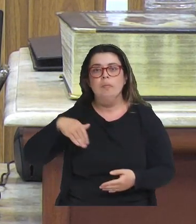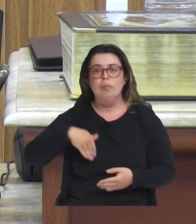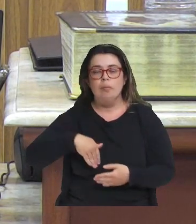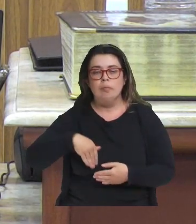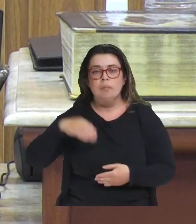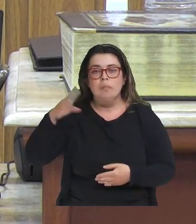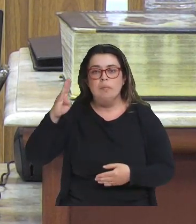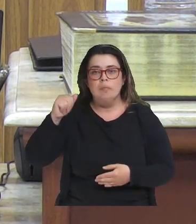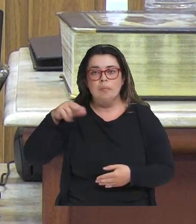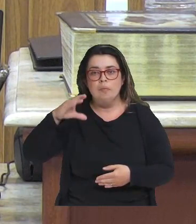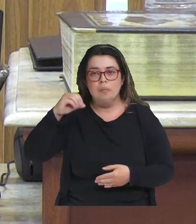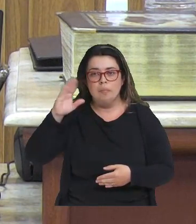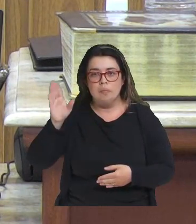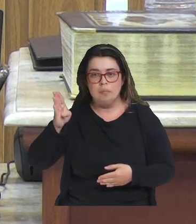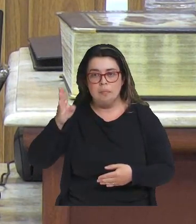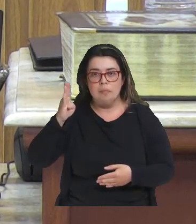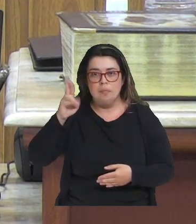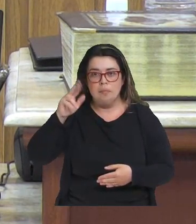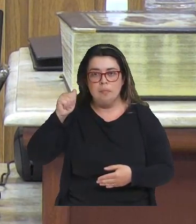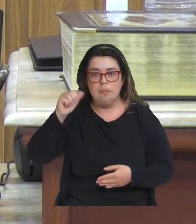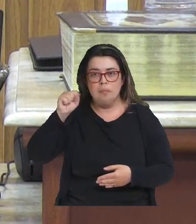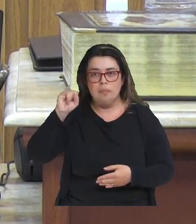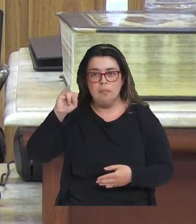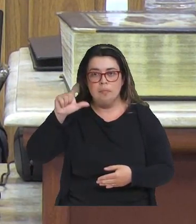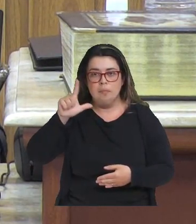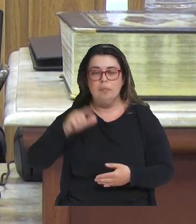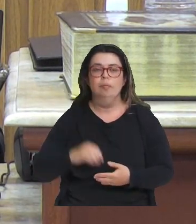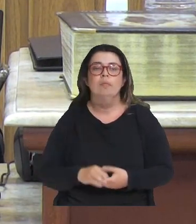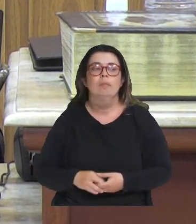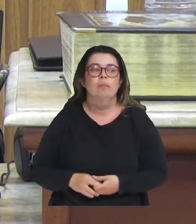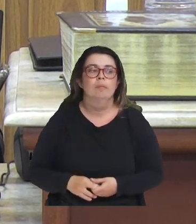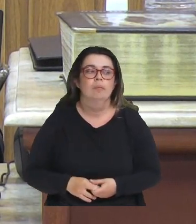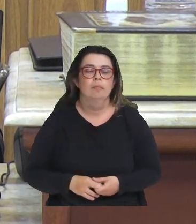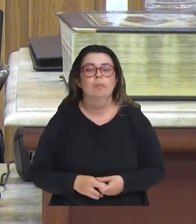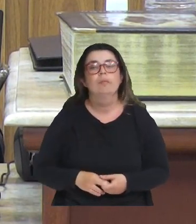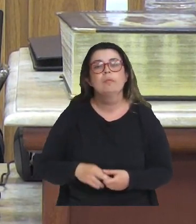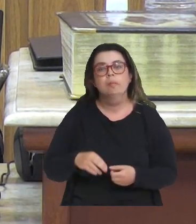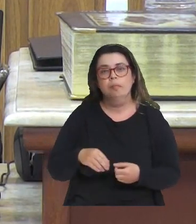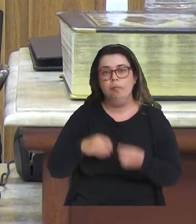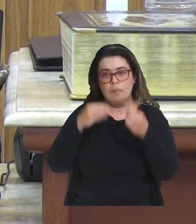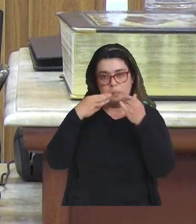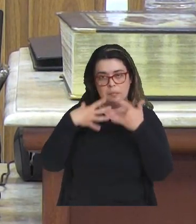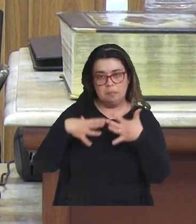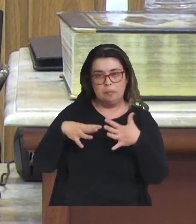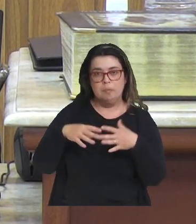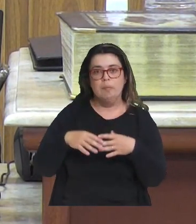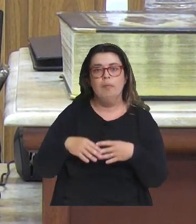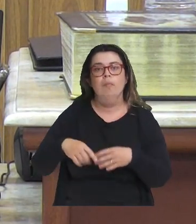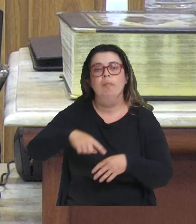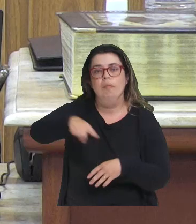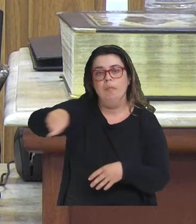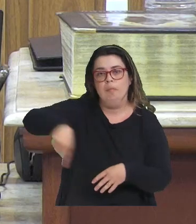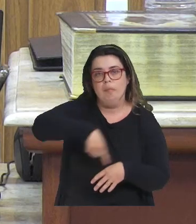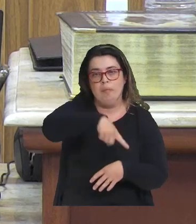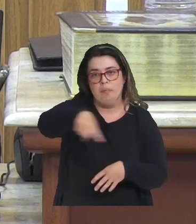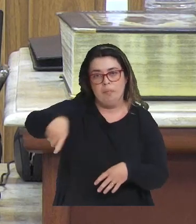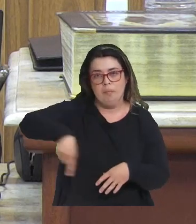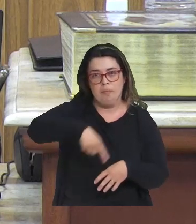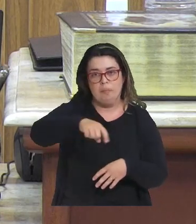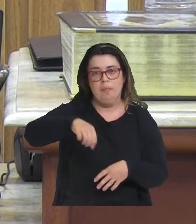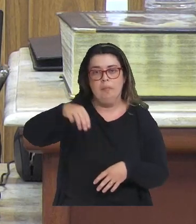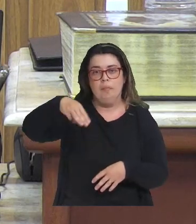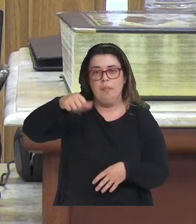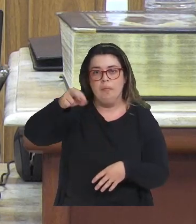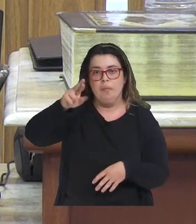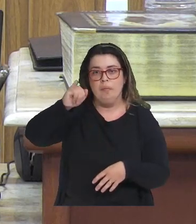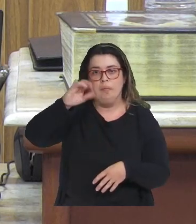Martinho, semáforo da Avenida José Nogueira Marmontel com a Rua Sebastião da Silva Leite, rotatória da Avenida Mário De Vito com a Rua